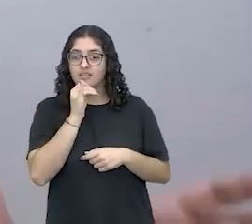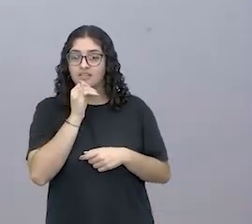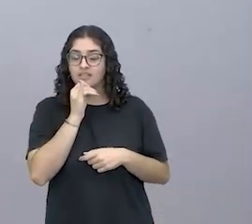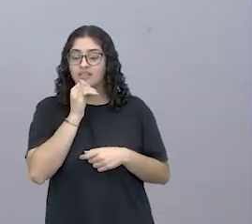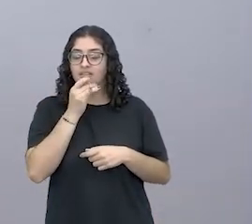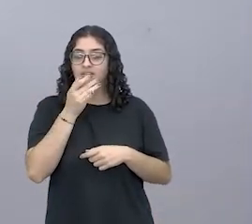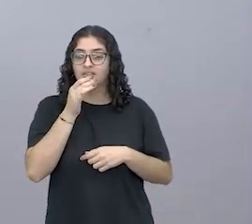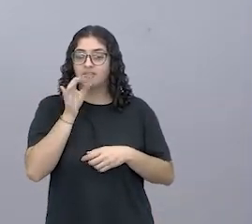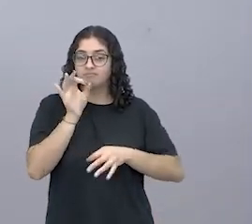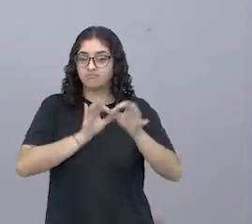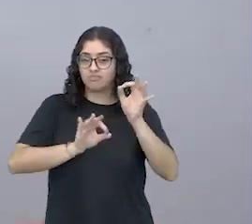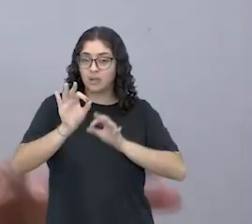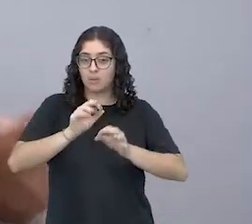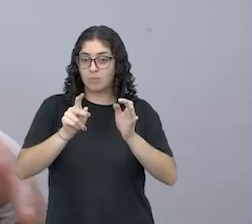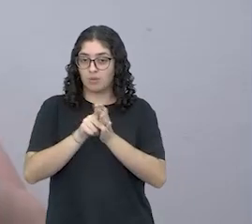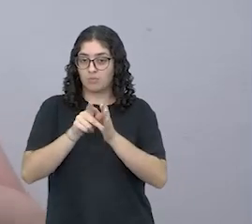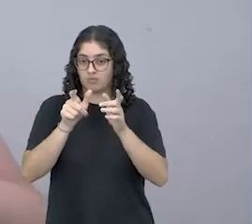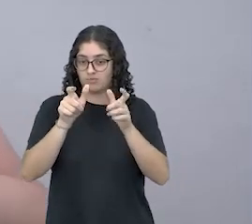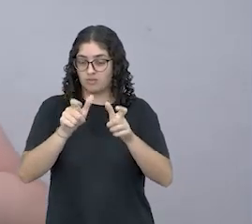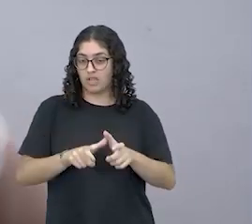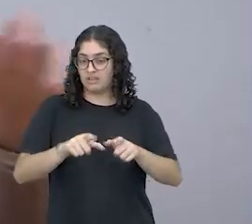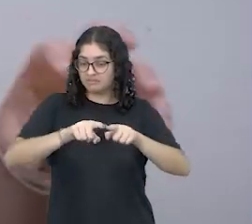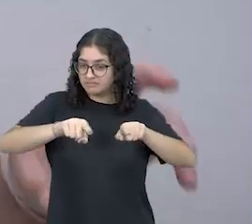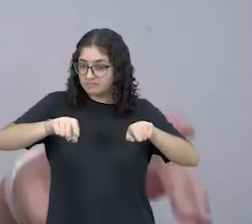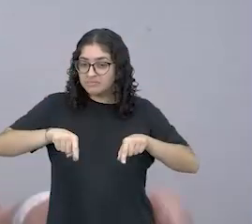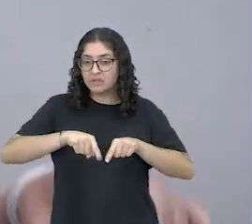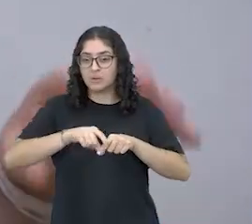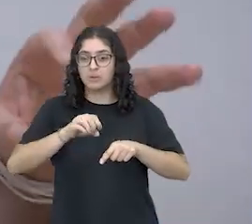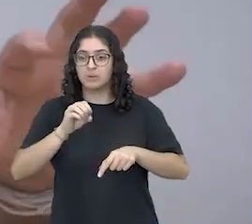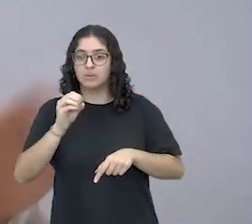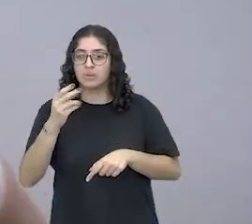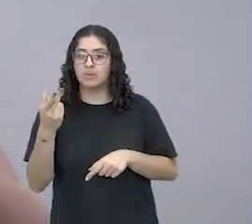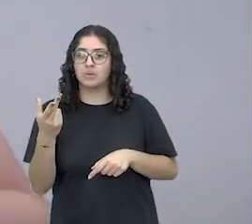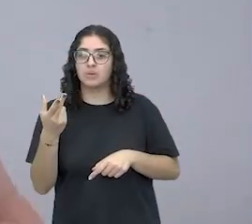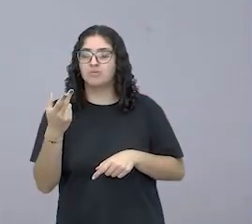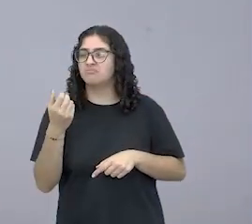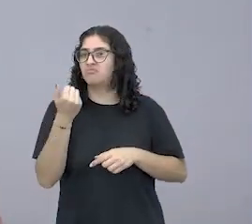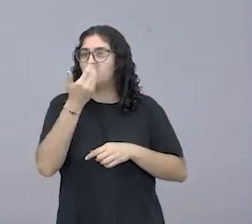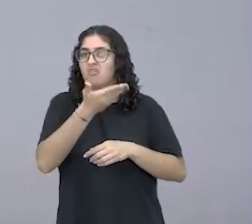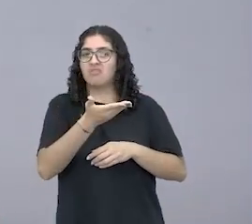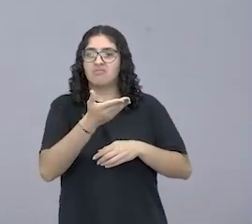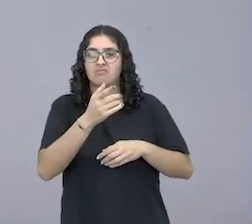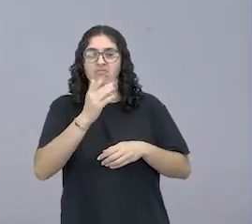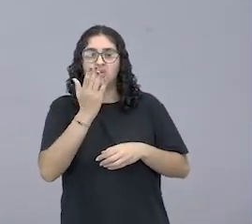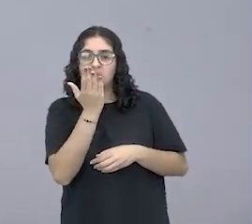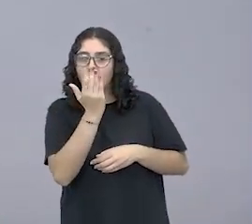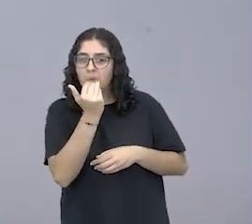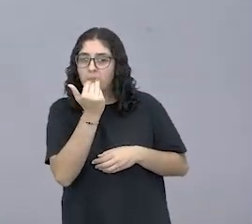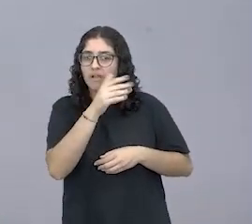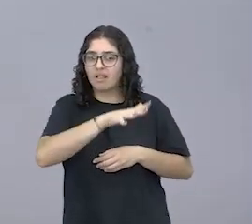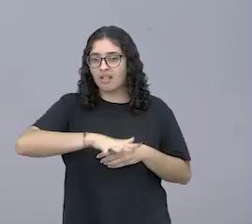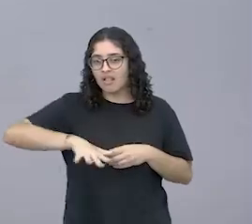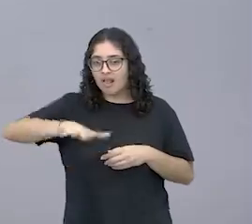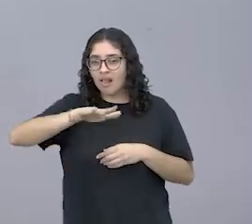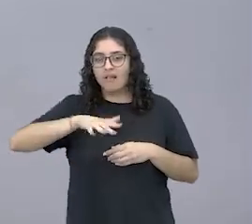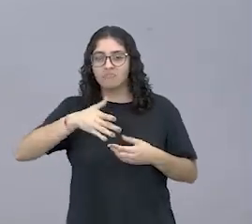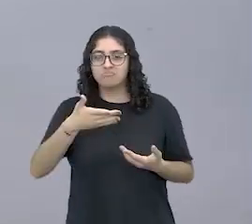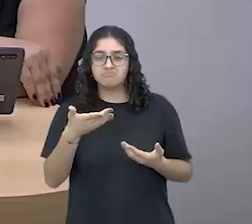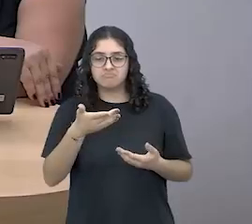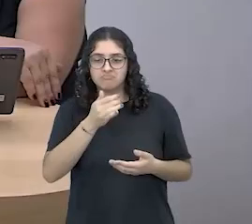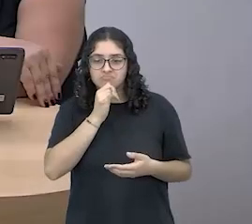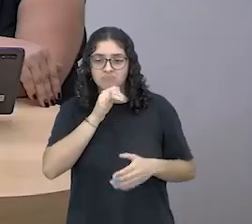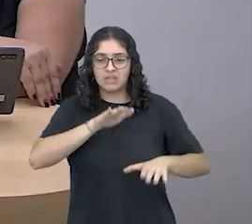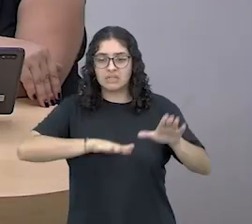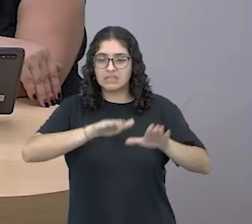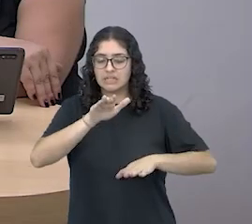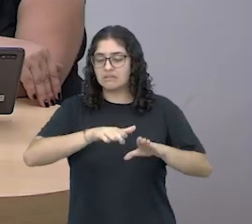trabalhar em alguns espaços específicos. Então, pode ser em sala de aula, pode ser no pátio, pode ser no refeitório, né? Às vezes eu quero trabalhar